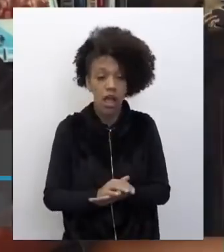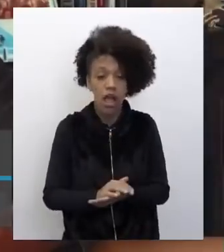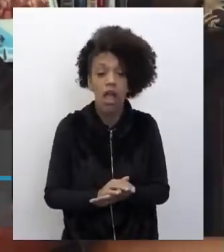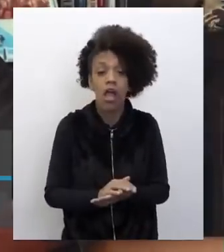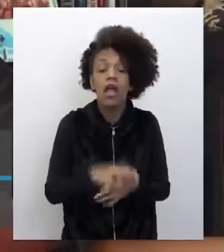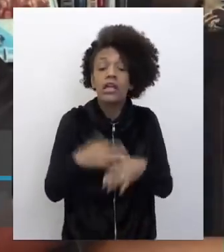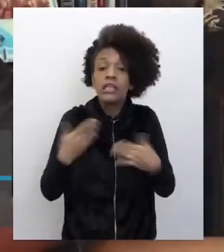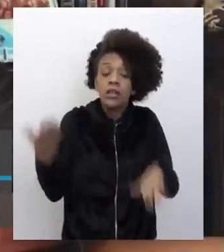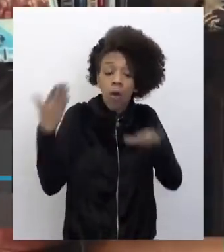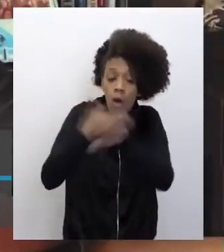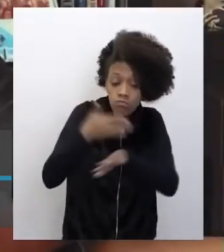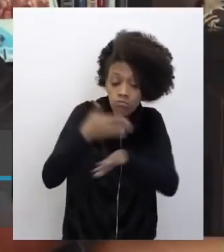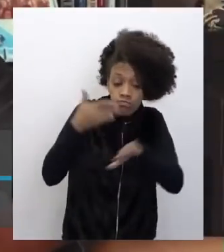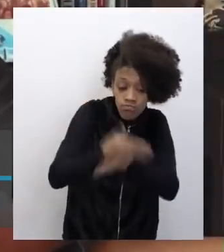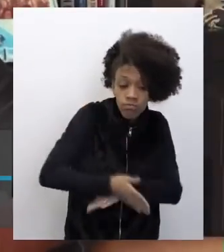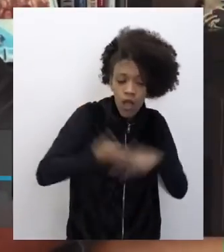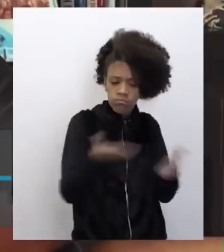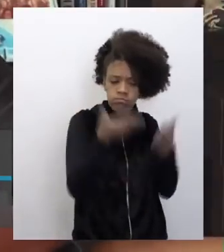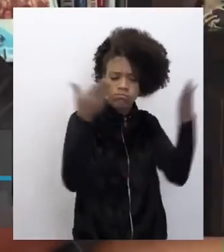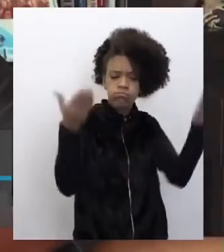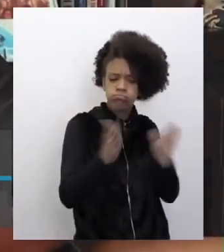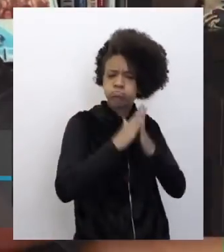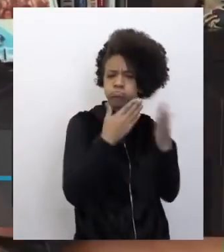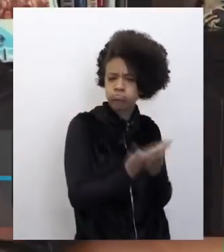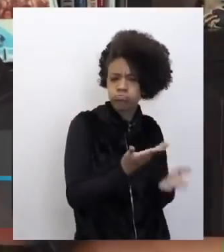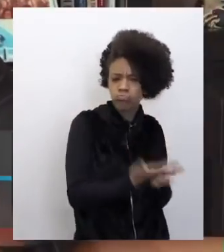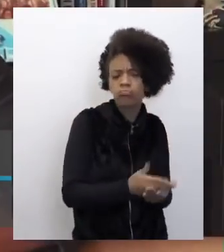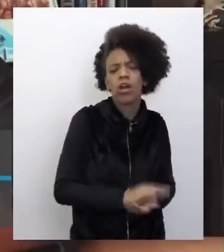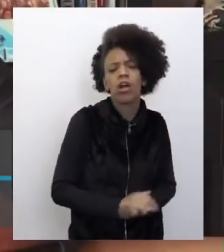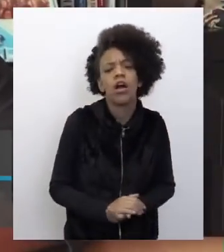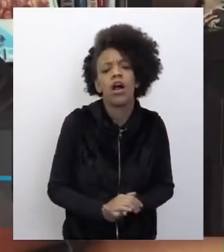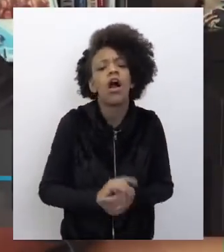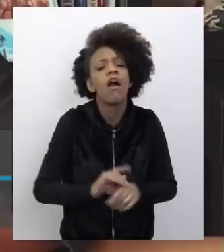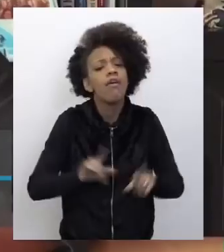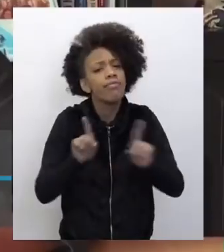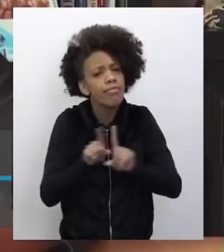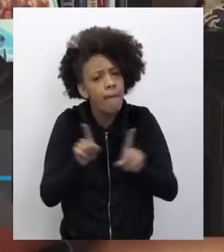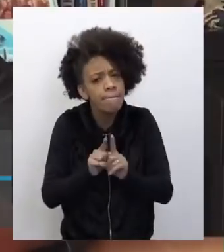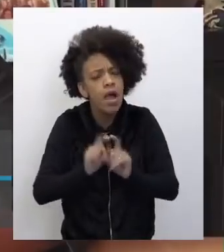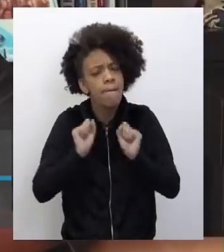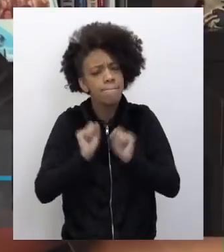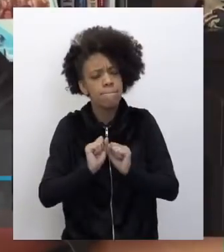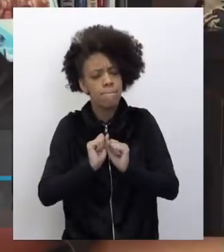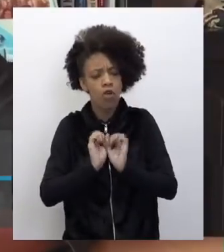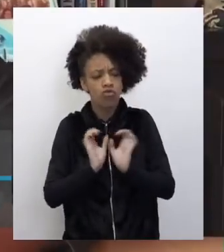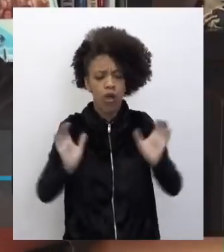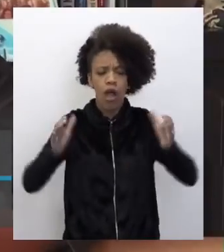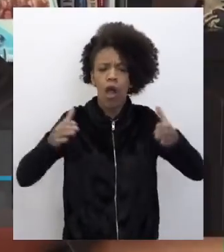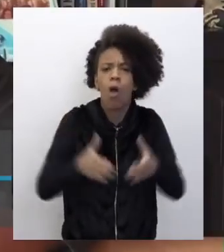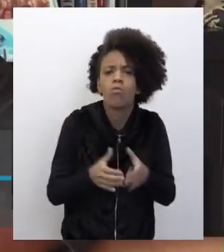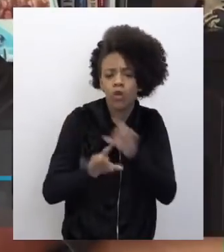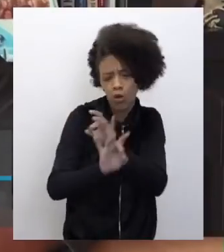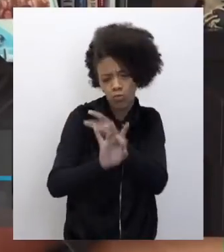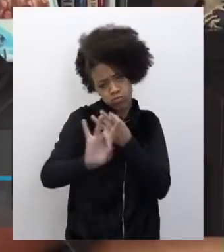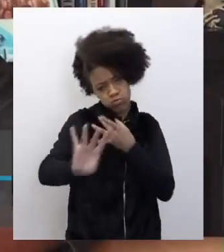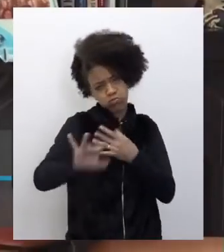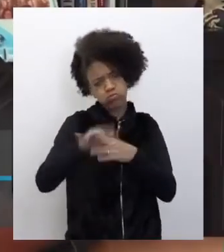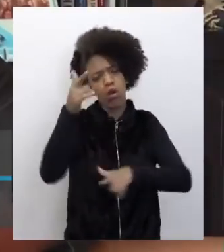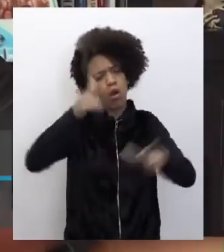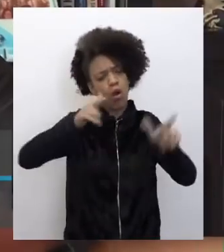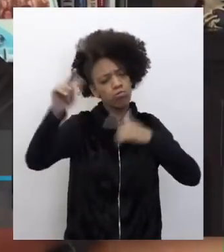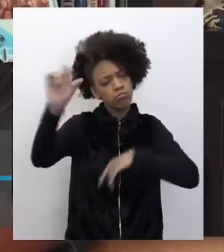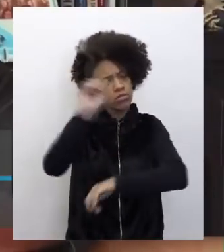se envolverem com iniciativas da sua escola ou do seu colégio, vocês também podem se reunir, mesmo que virtualmente, com outras pessoas